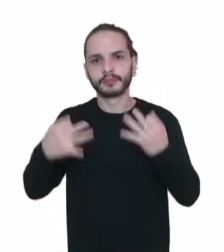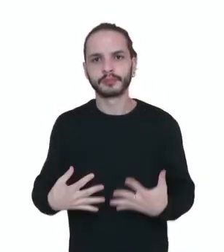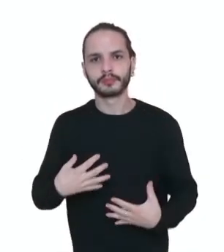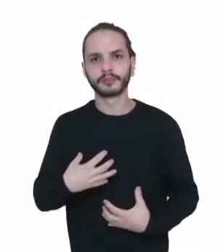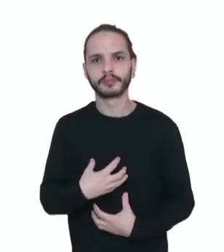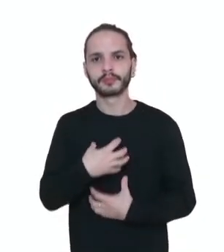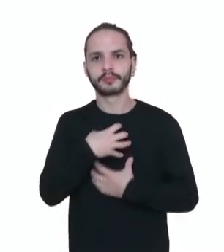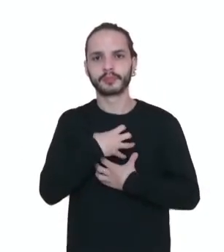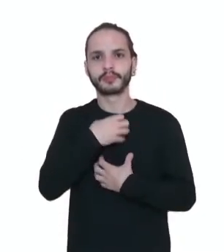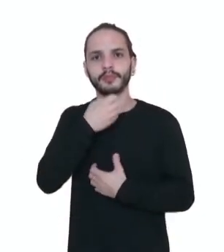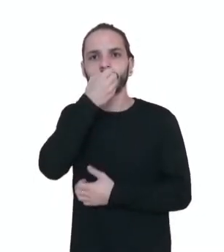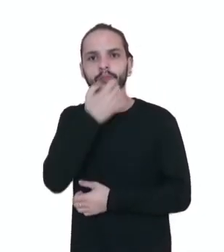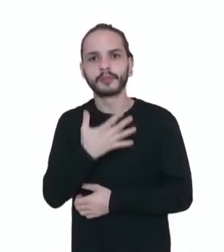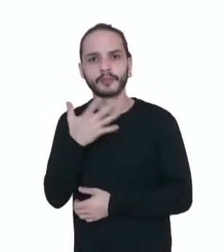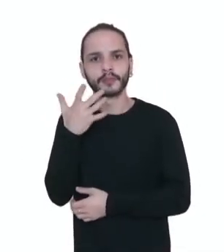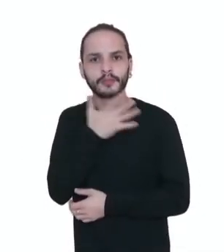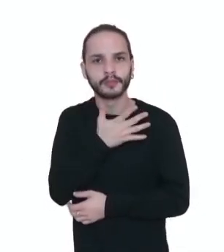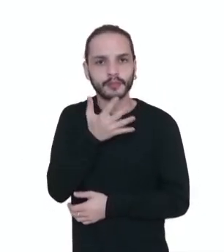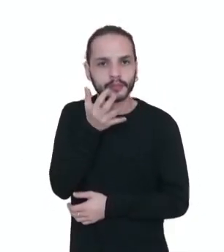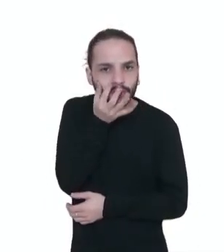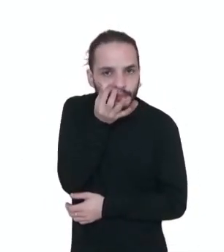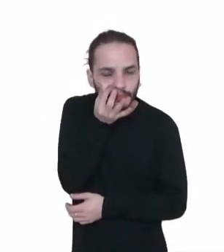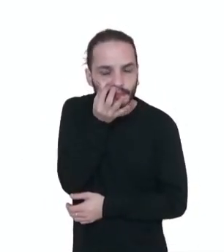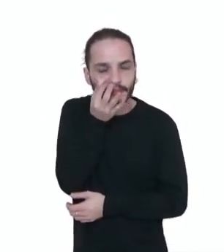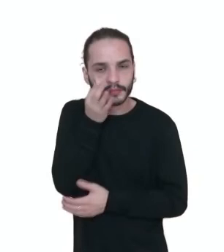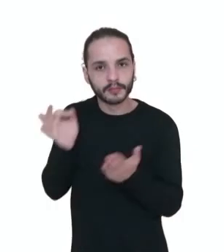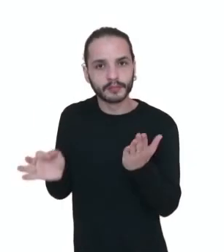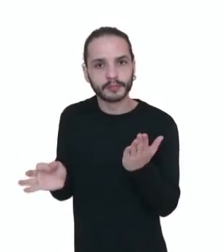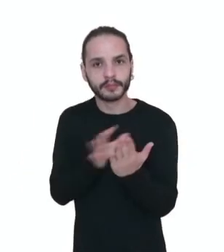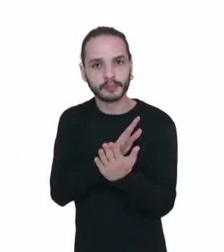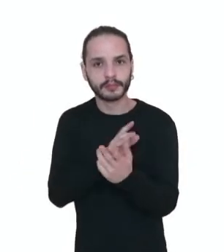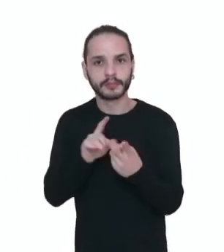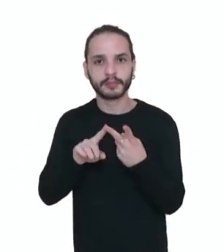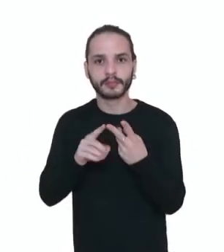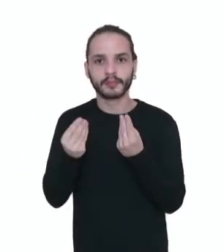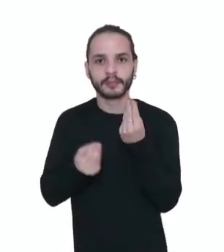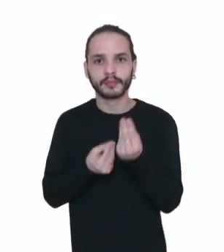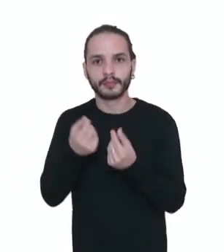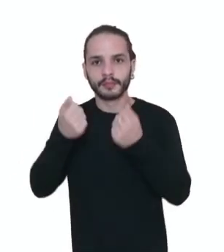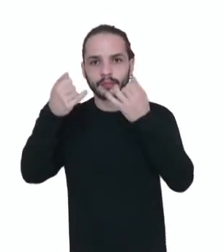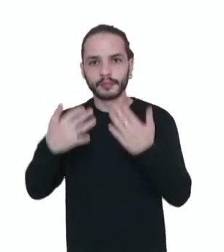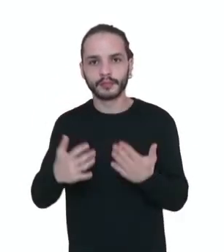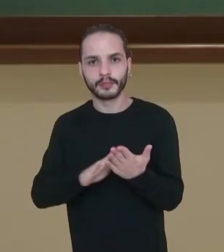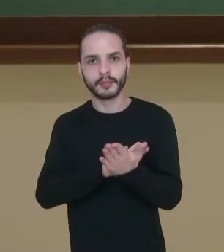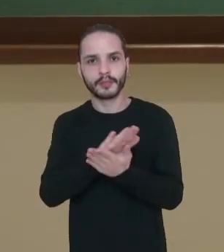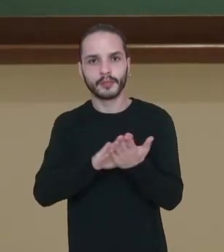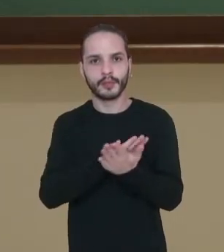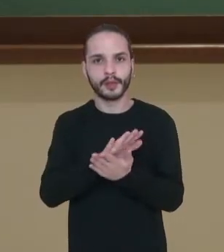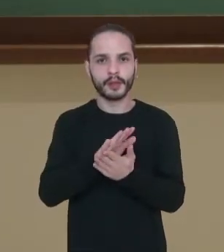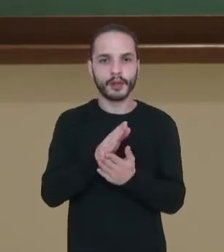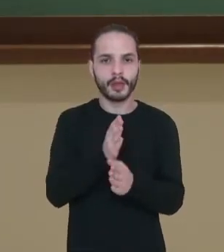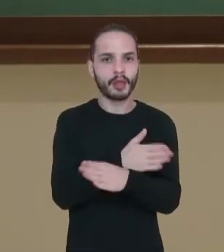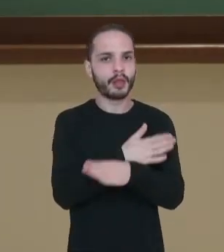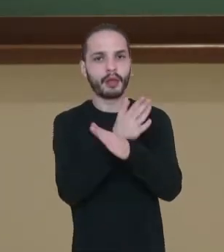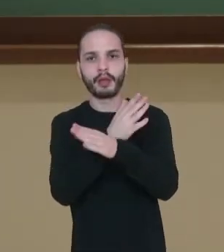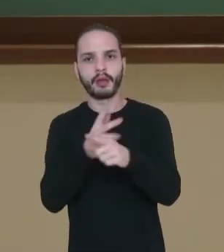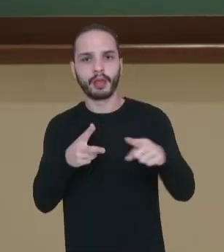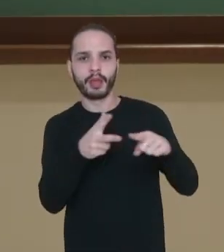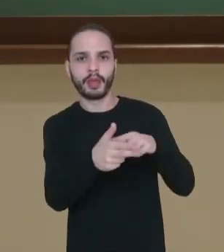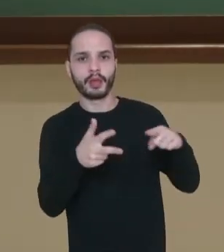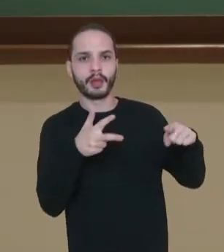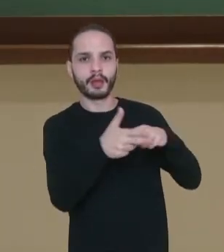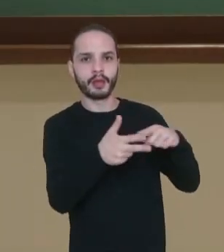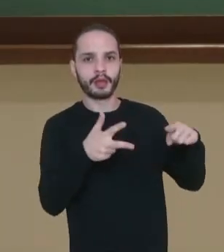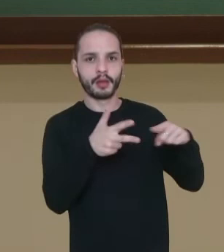sensação agradável de algo físico? E como que você justifica a leitura sem distrações? né? Será que tem a ver também